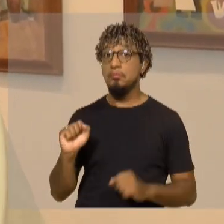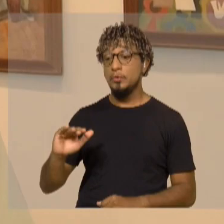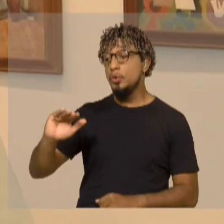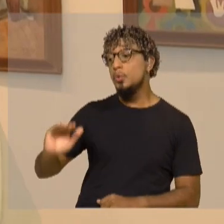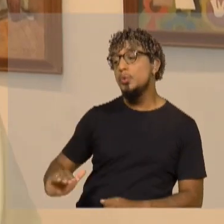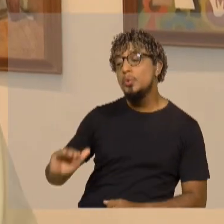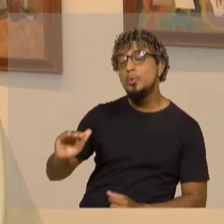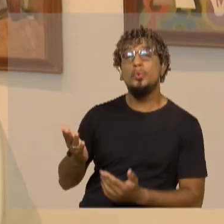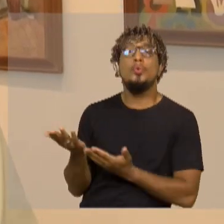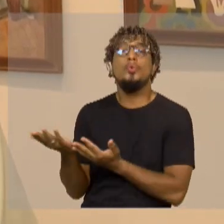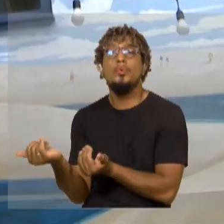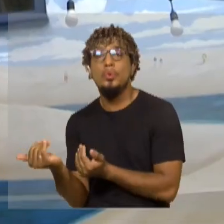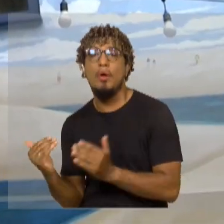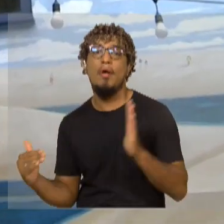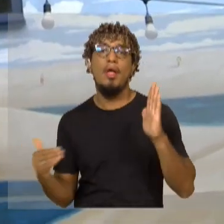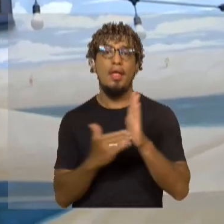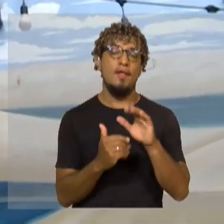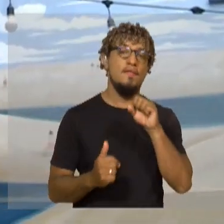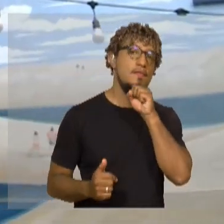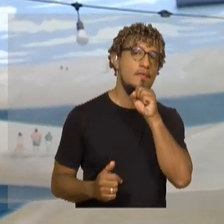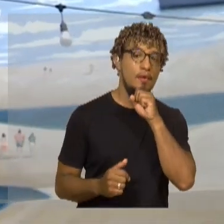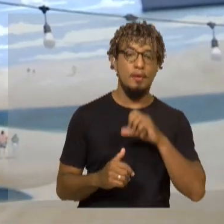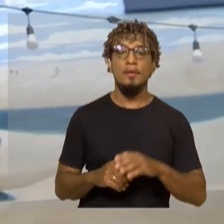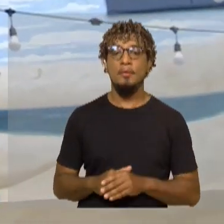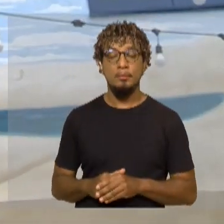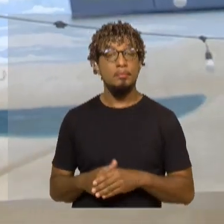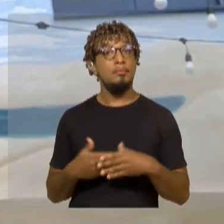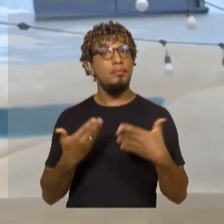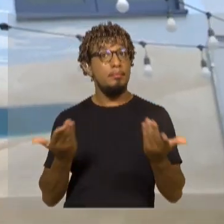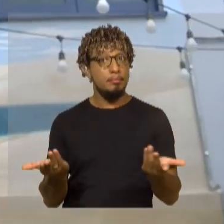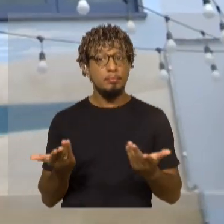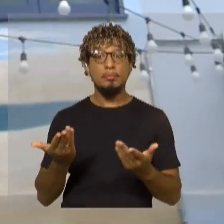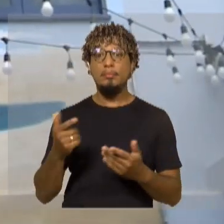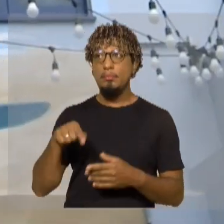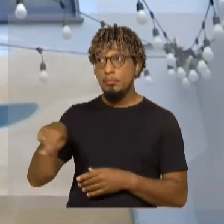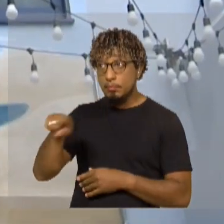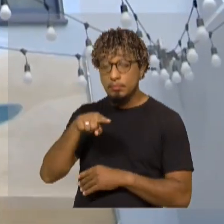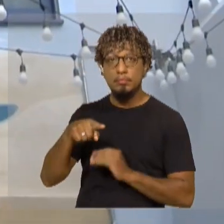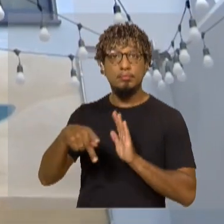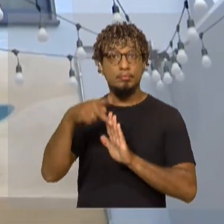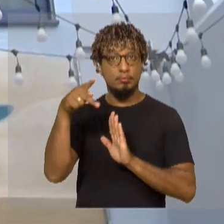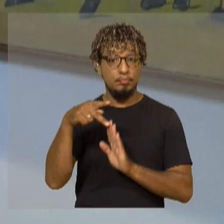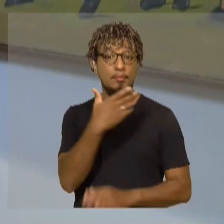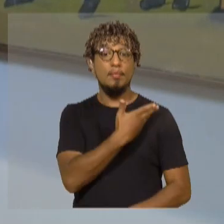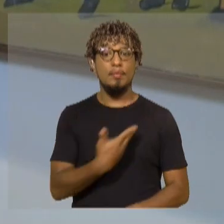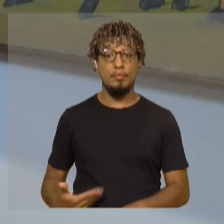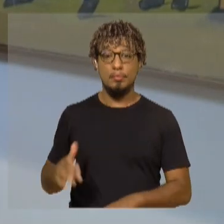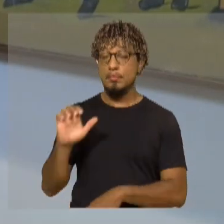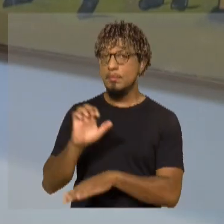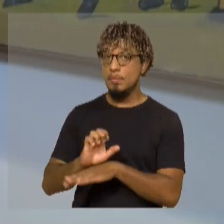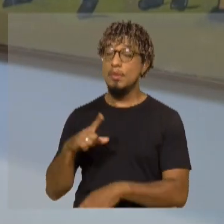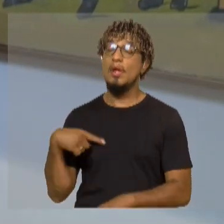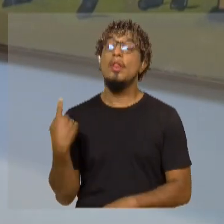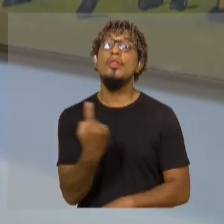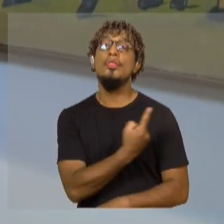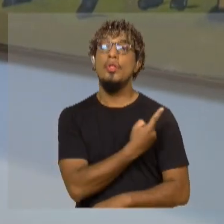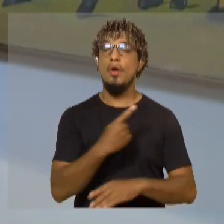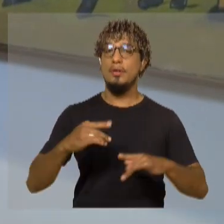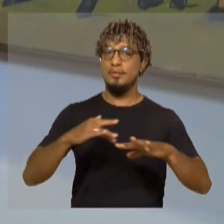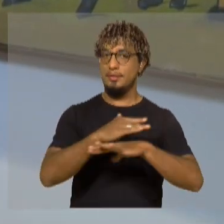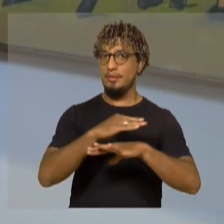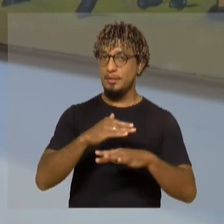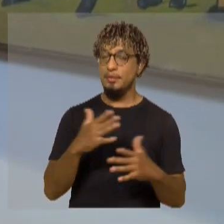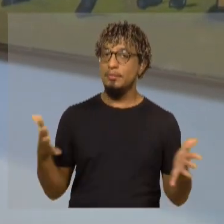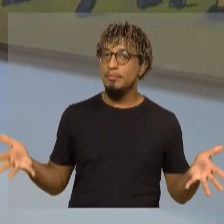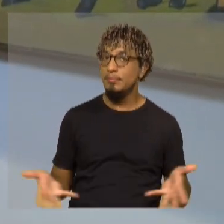mais novos aos mais velhos. A iniciativa faz parte do programa Nosso Centro, do Governo do Estado, que viabiliza a